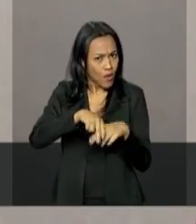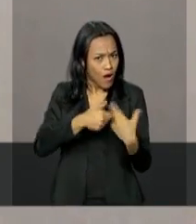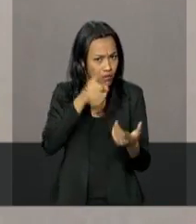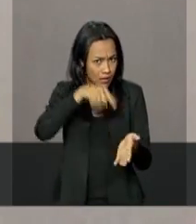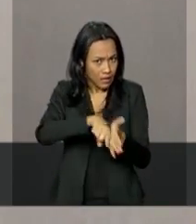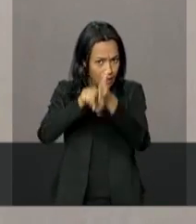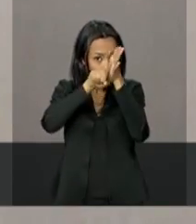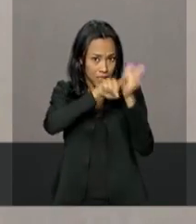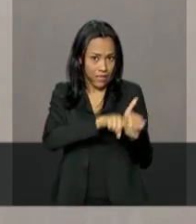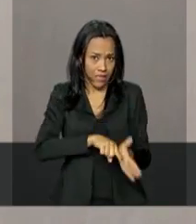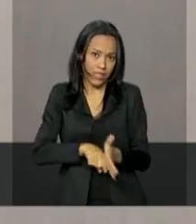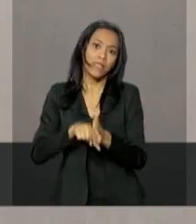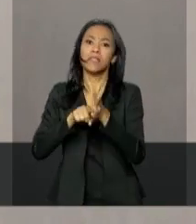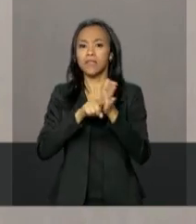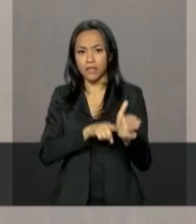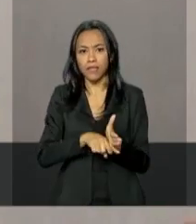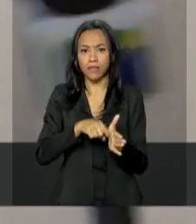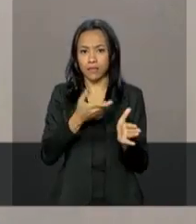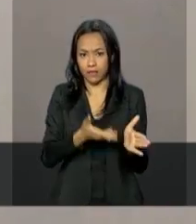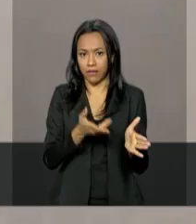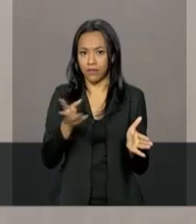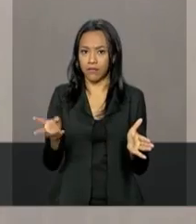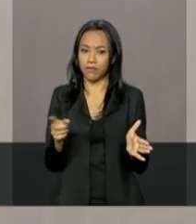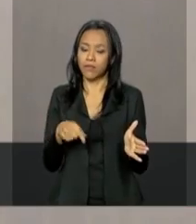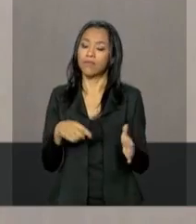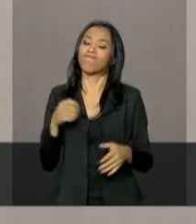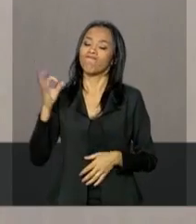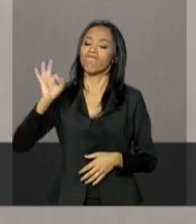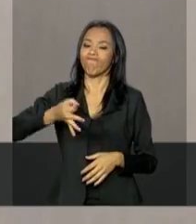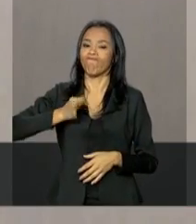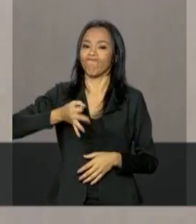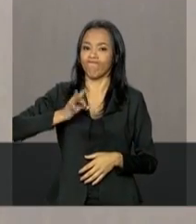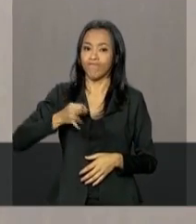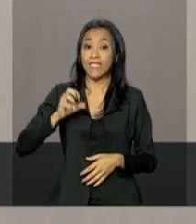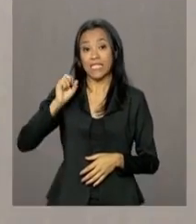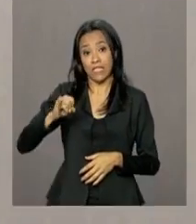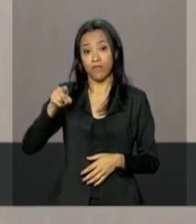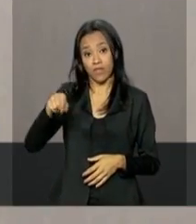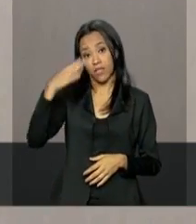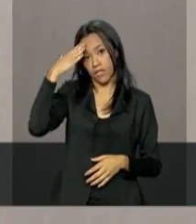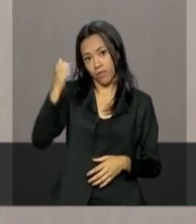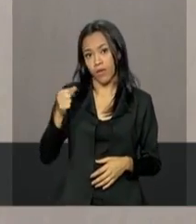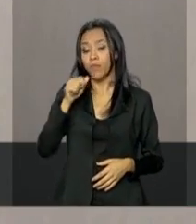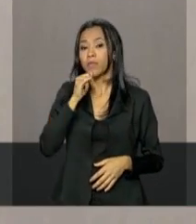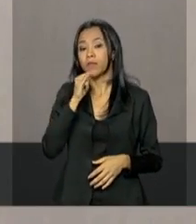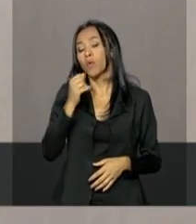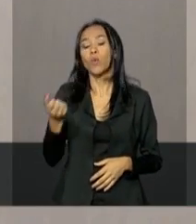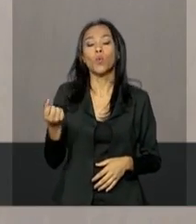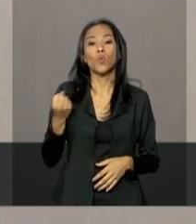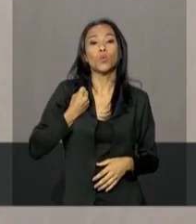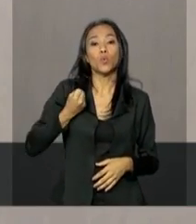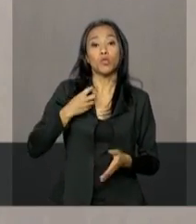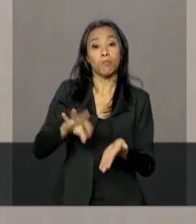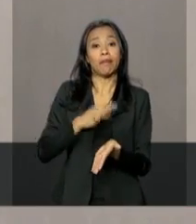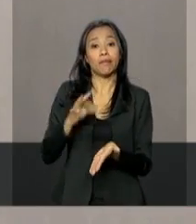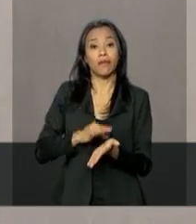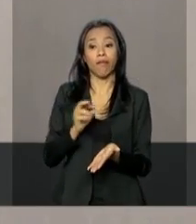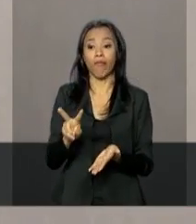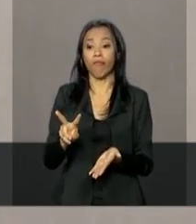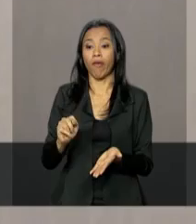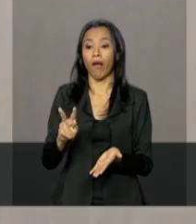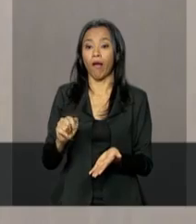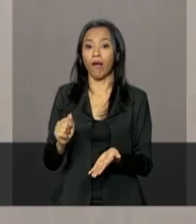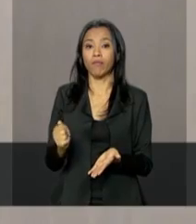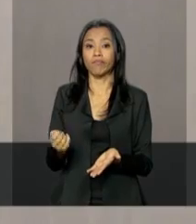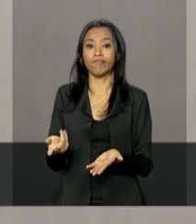Censo da Educação Superior. Exato, né? Se você considerar o número de matrículas ociosas na nossa